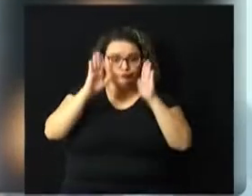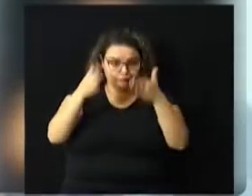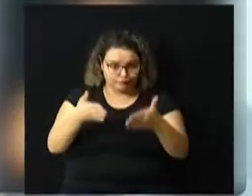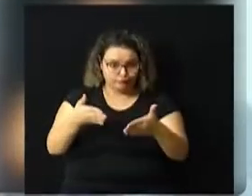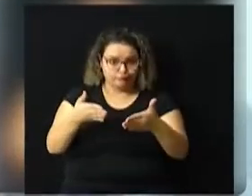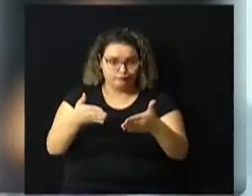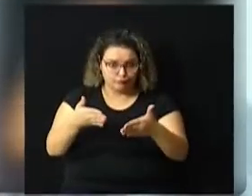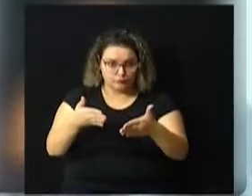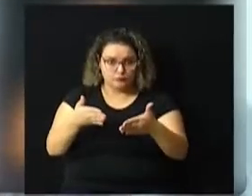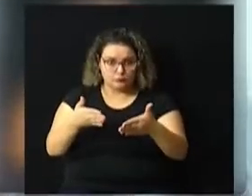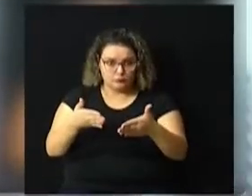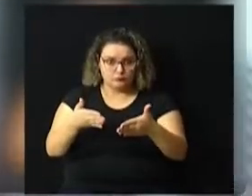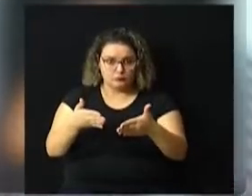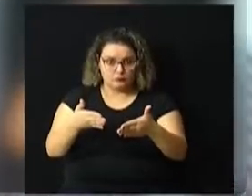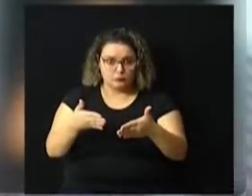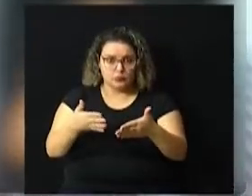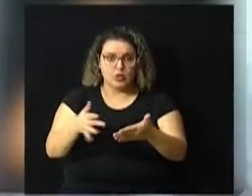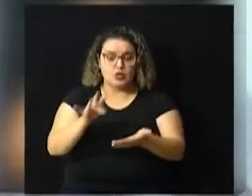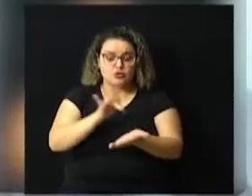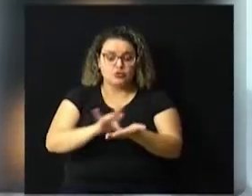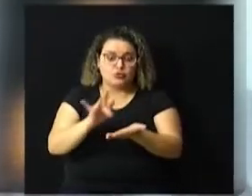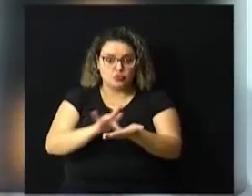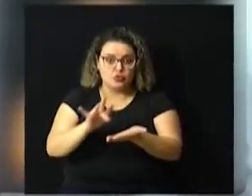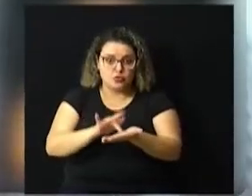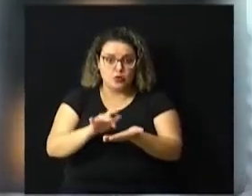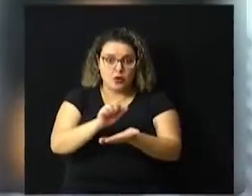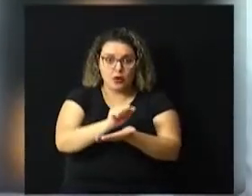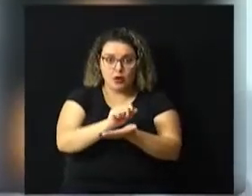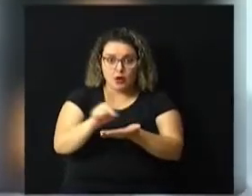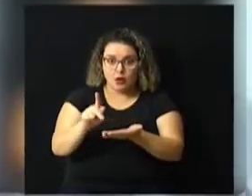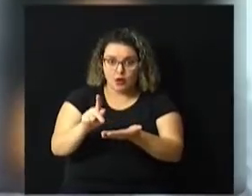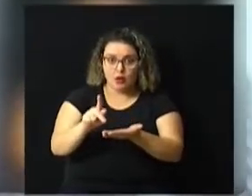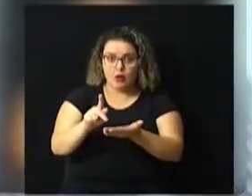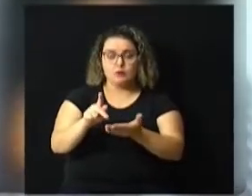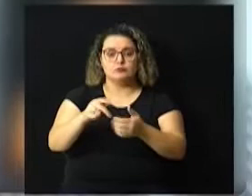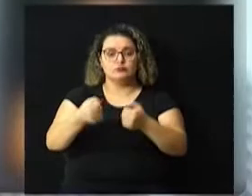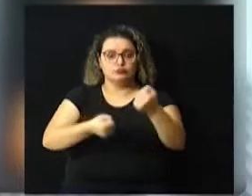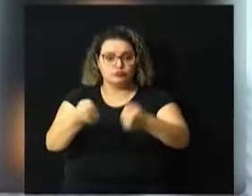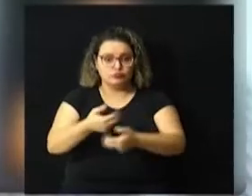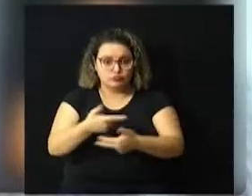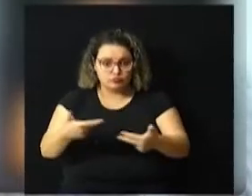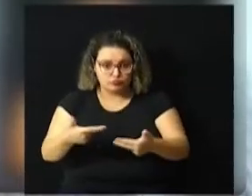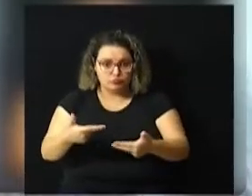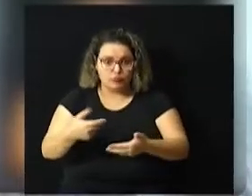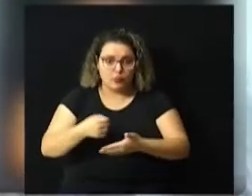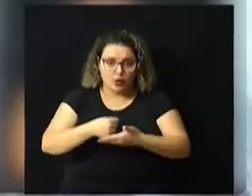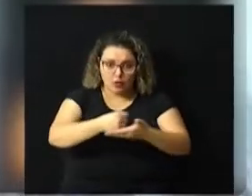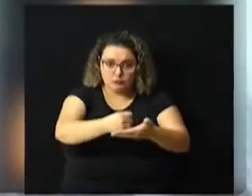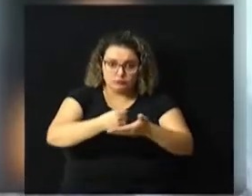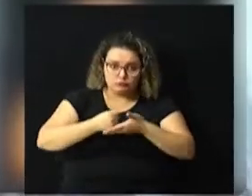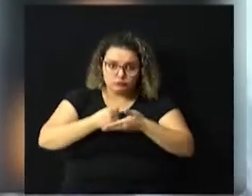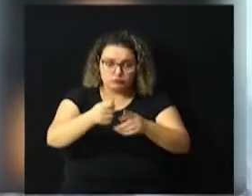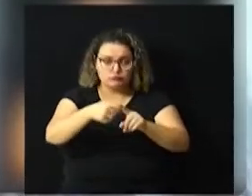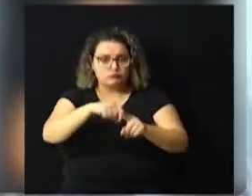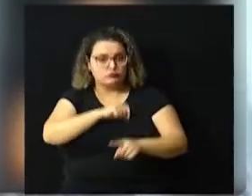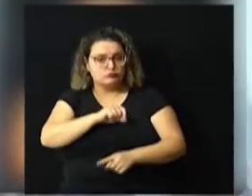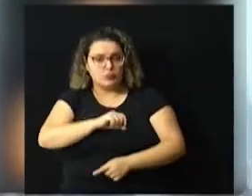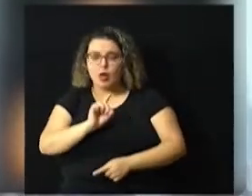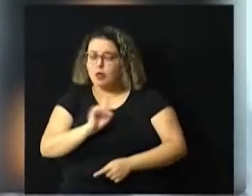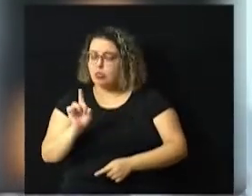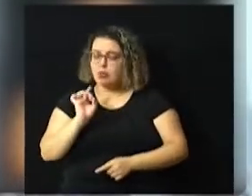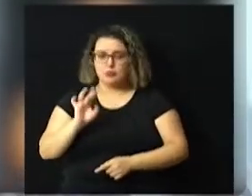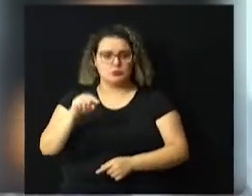exclusivamente através de aplicativos de transporte. É a única fonte de sustento de muitos trabalhadores, não só da